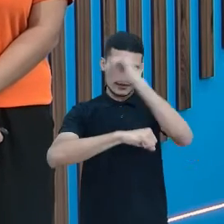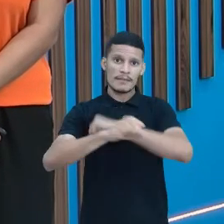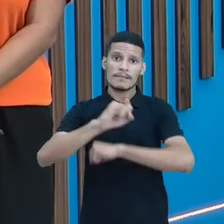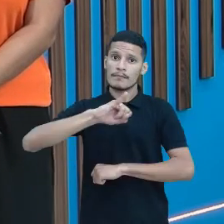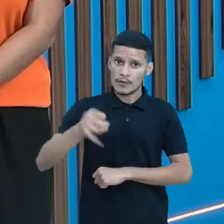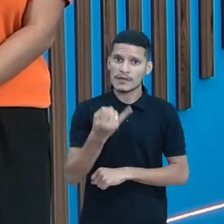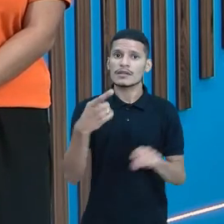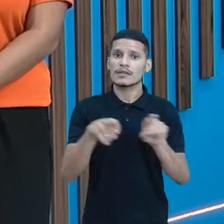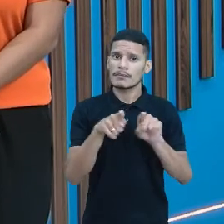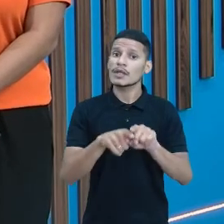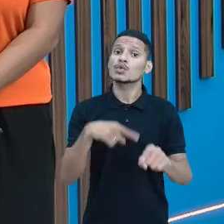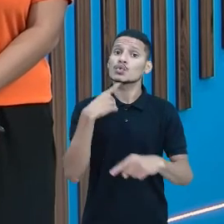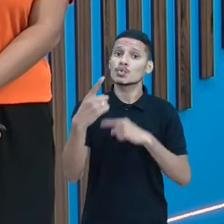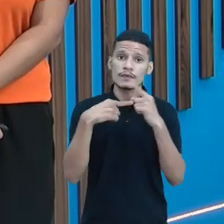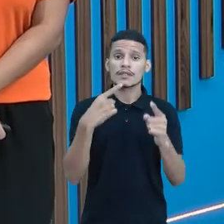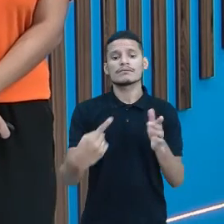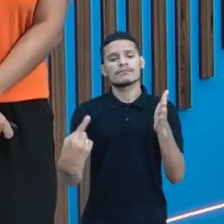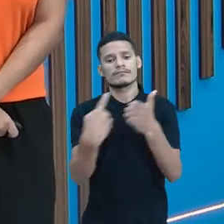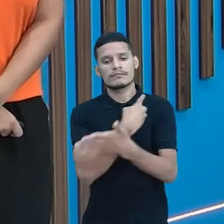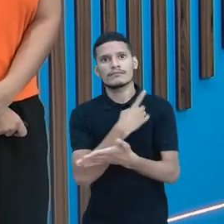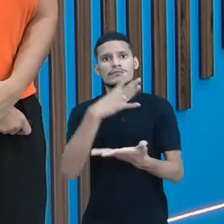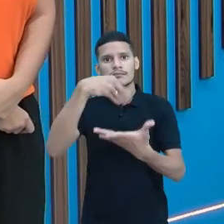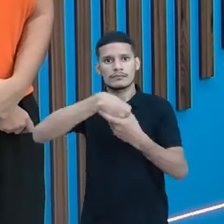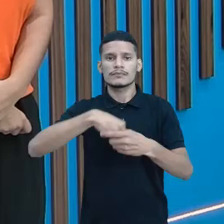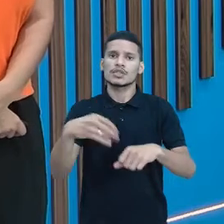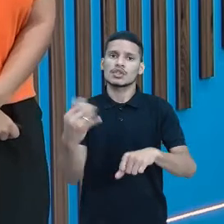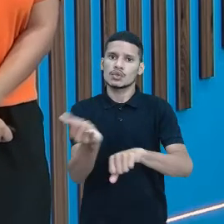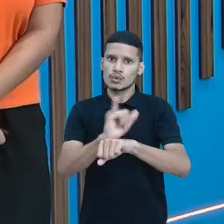certo? Qualquer dúvida, mandem perguntas pelo